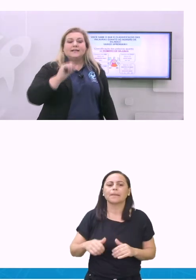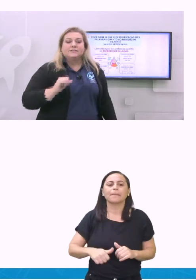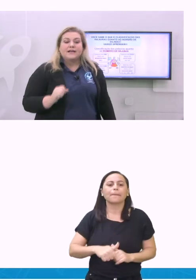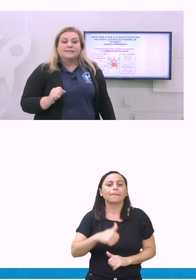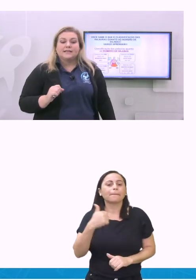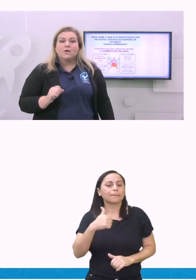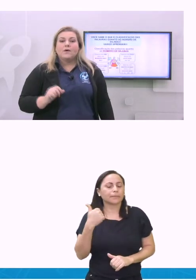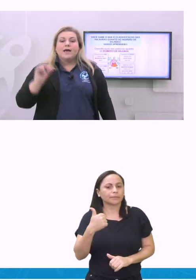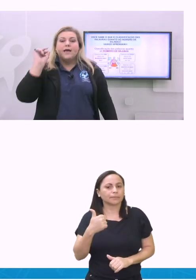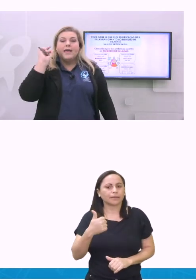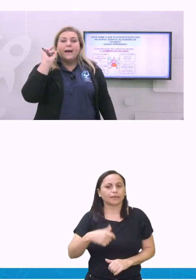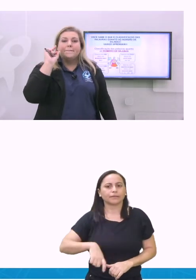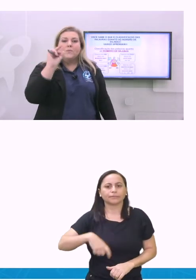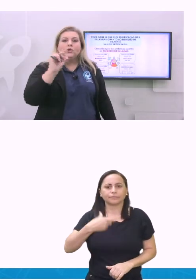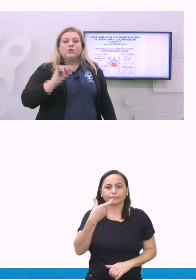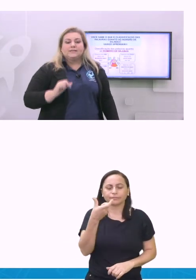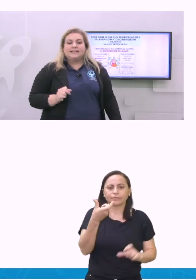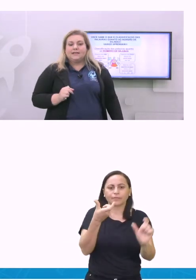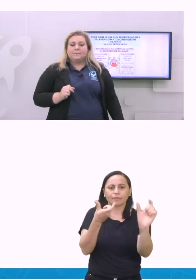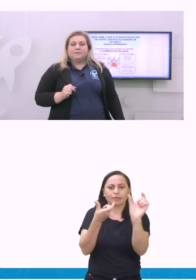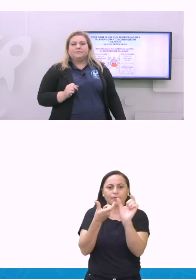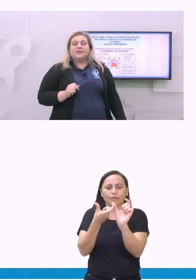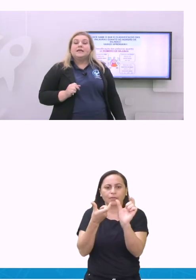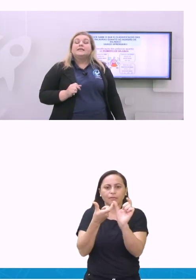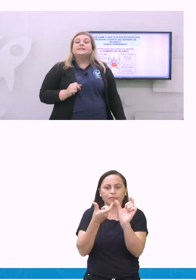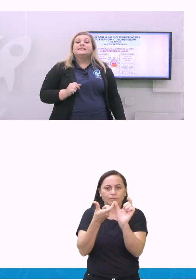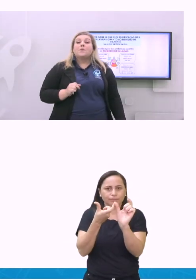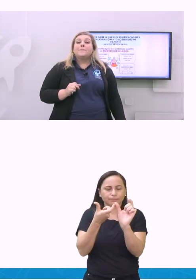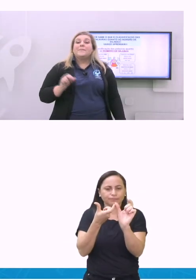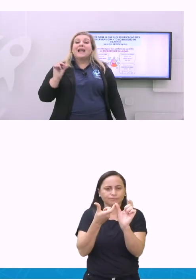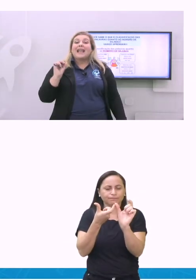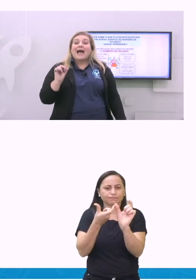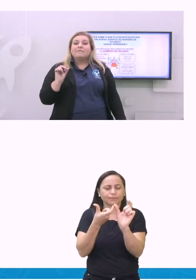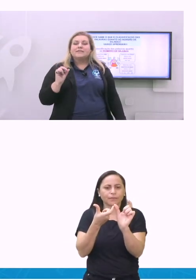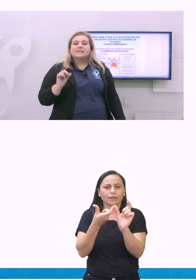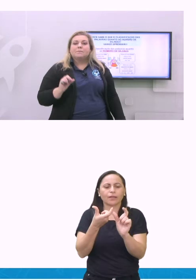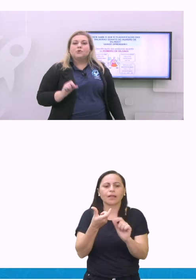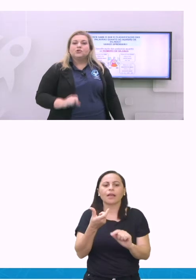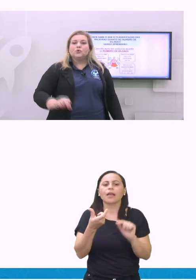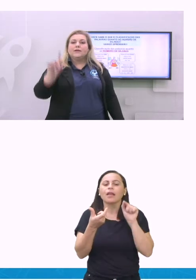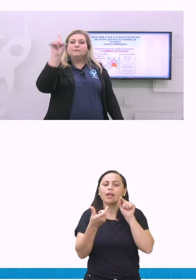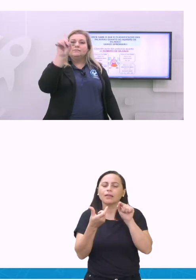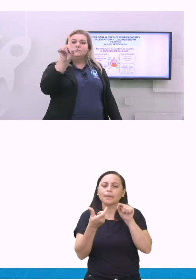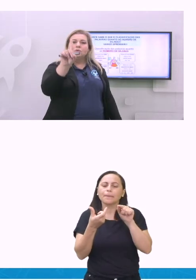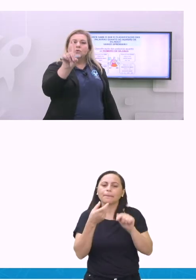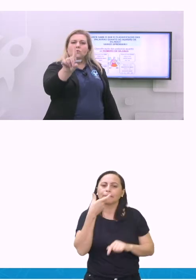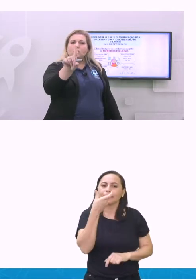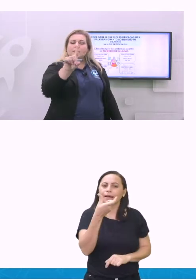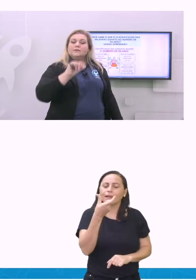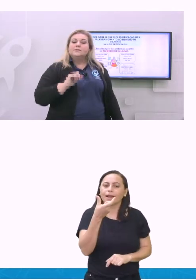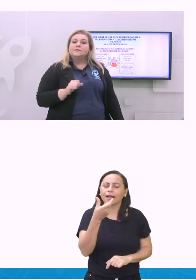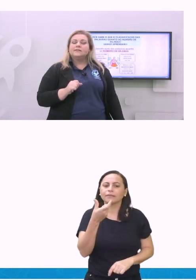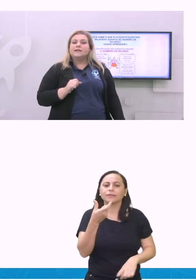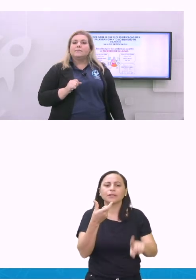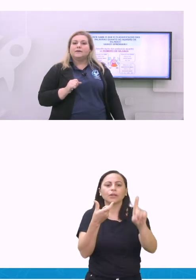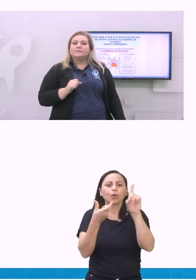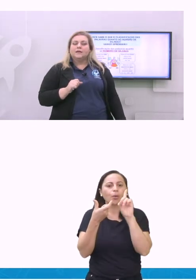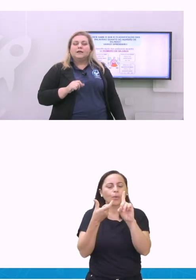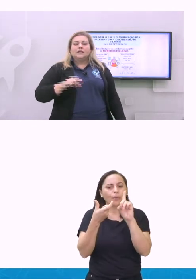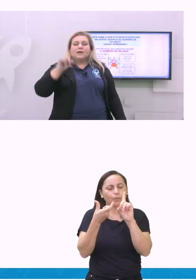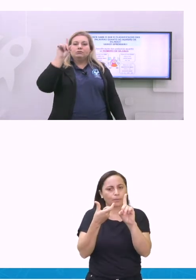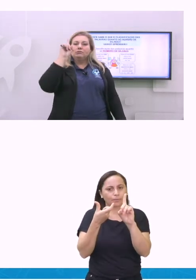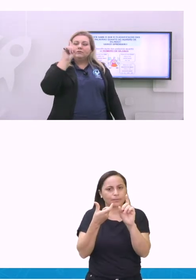primeira classificação é a monossílaba, que são palavras que possuem uma